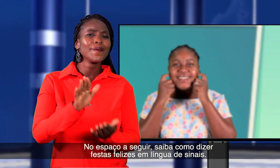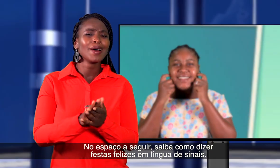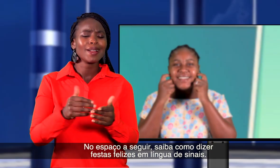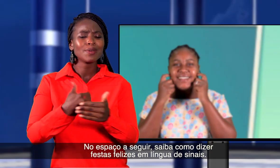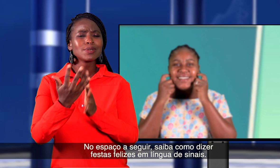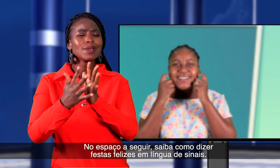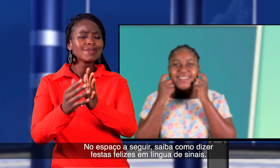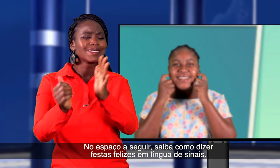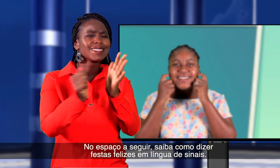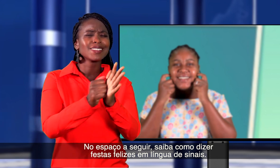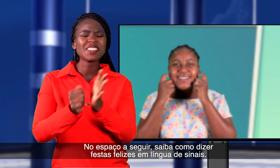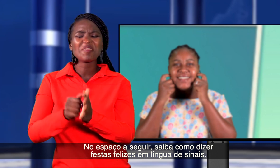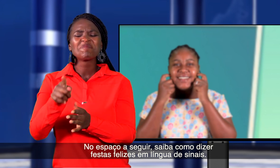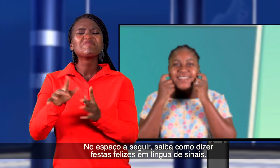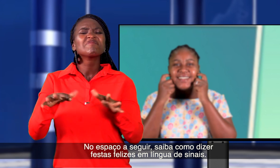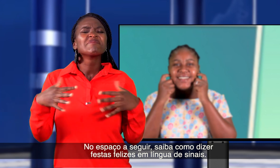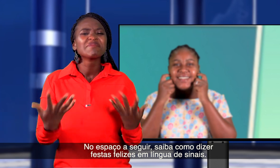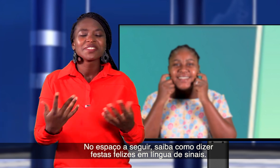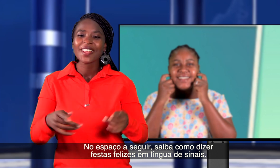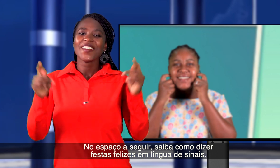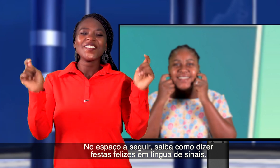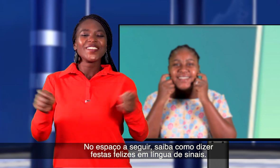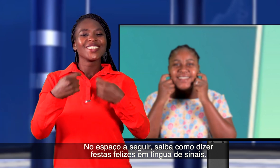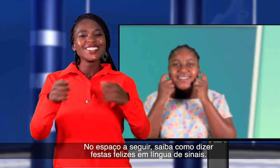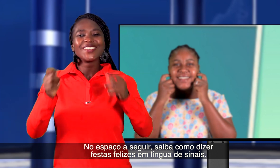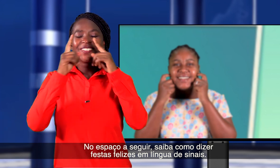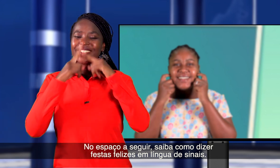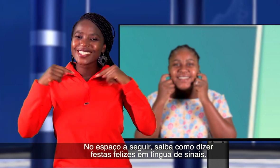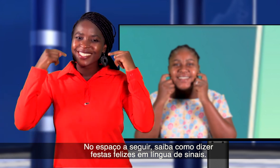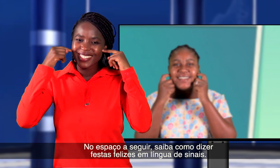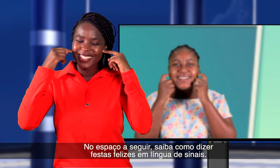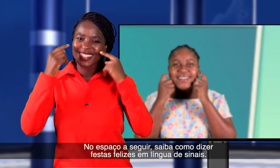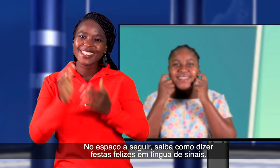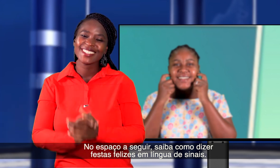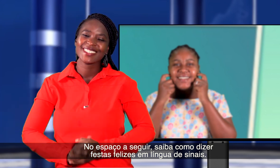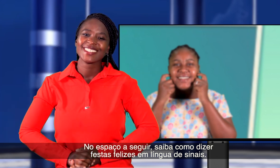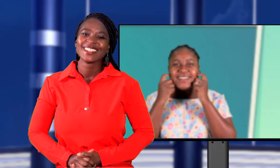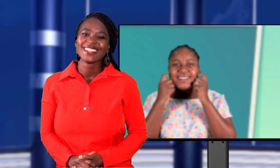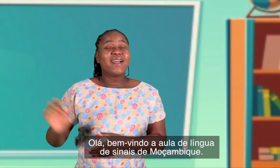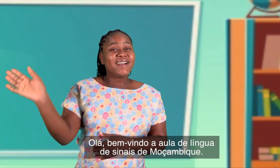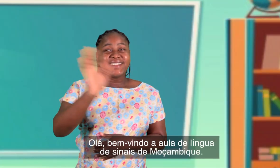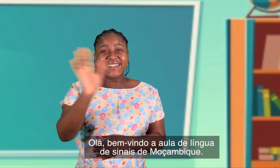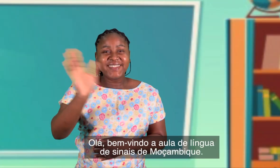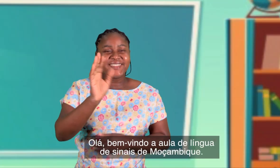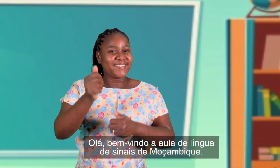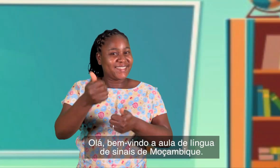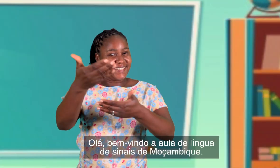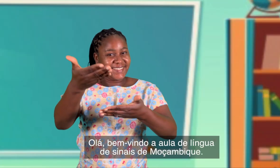espaço a seguir, saiba como dizer festas felizes em língua de sinais.